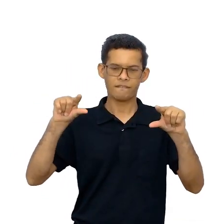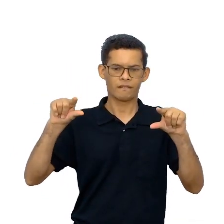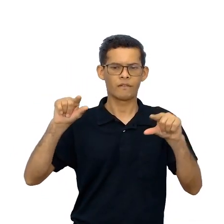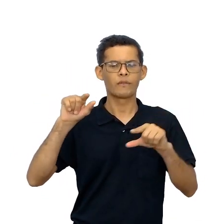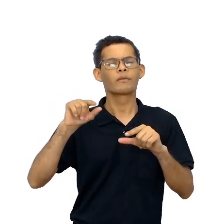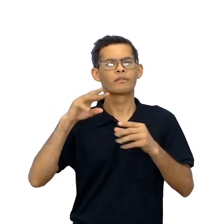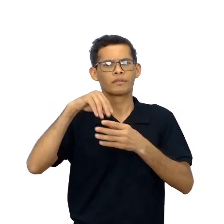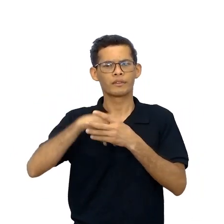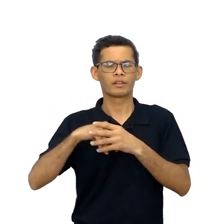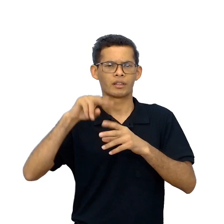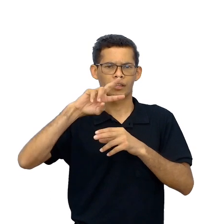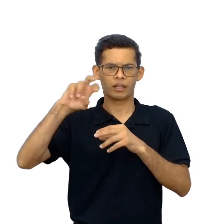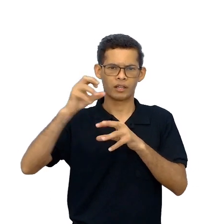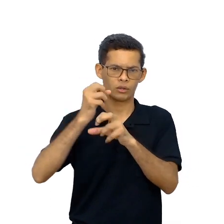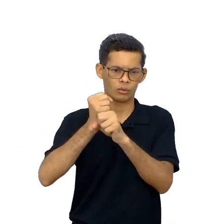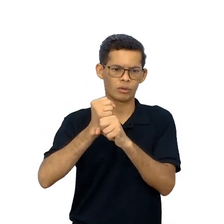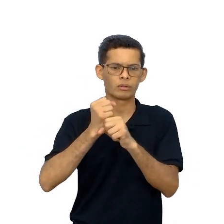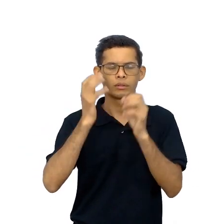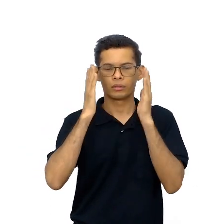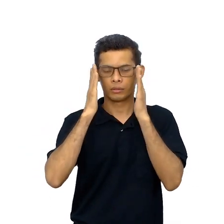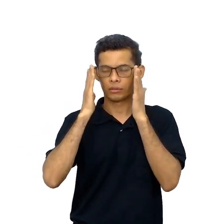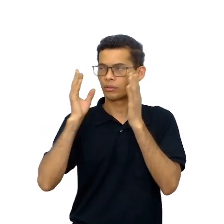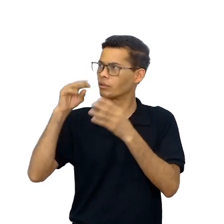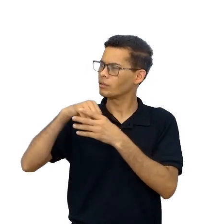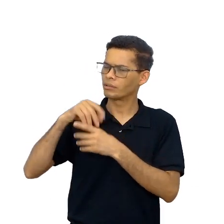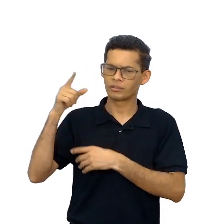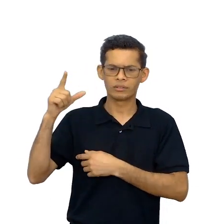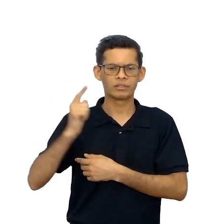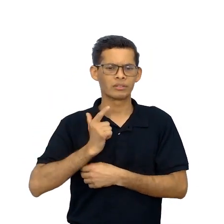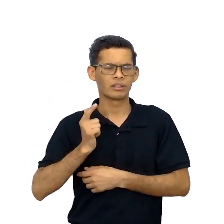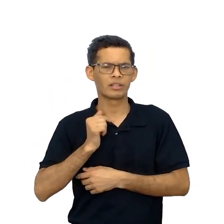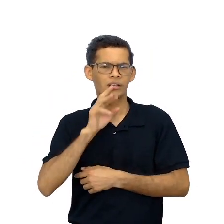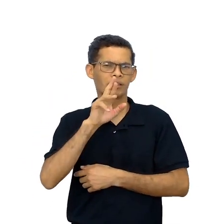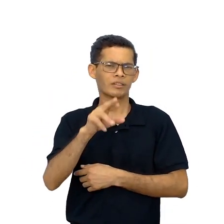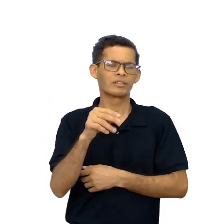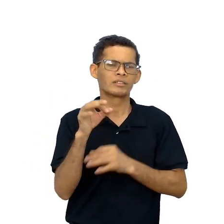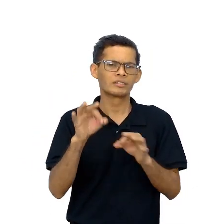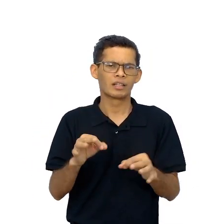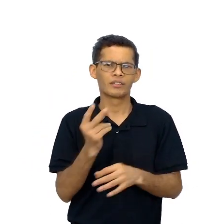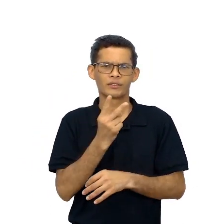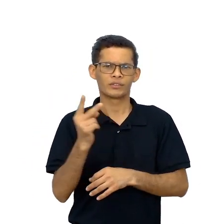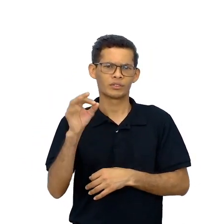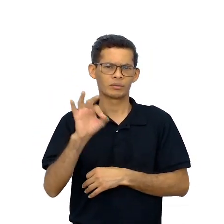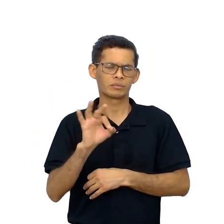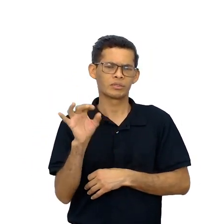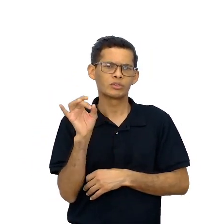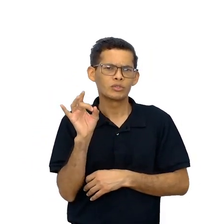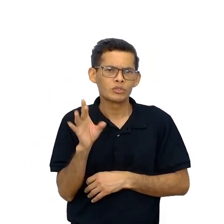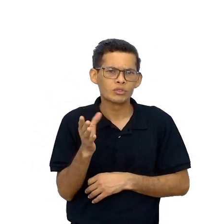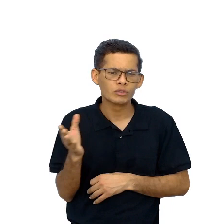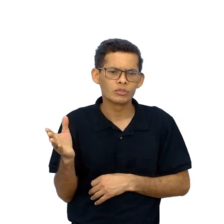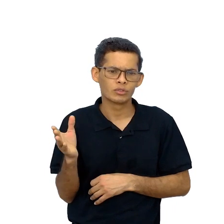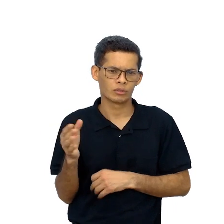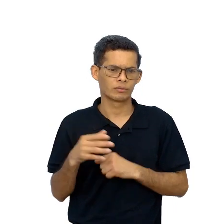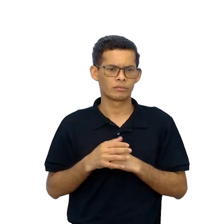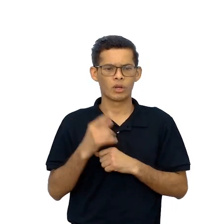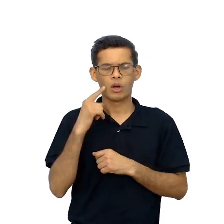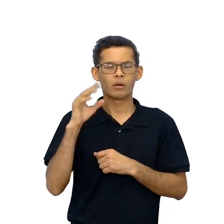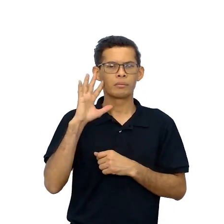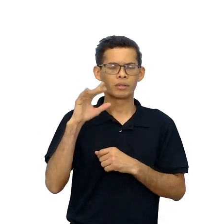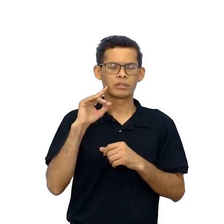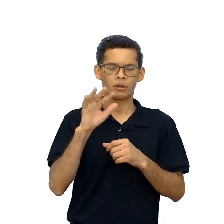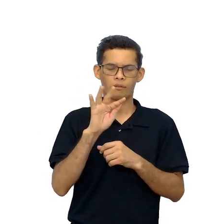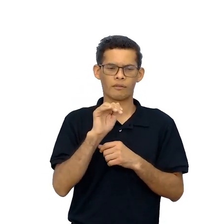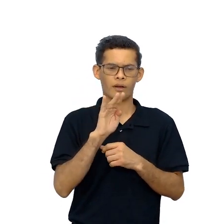aqui uma percentagem de acerto muito pequena, né? Então, Fabiana e Cristina foram a uma feira de livros